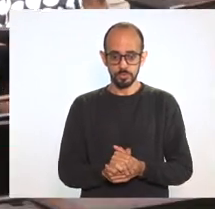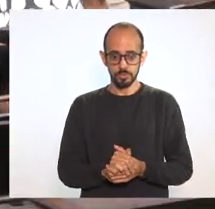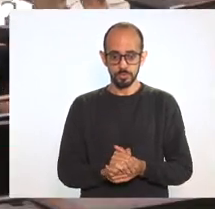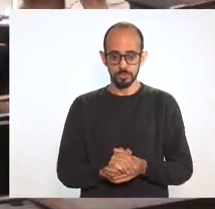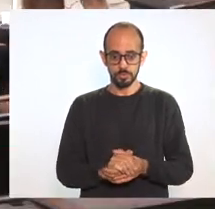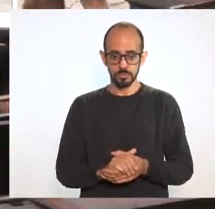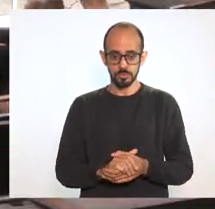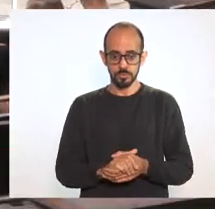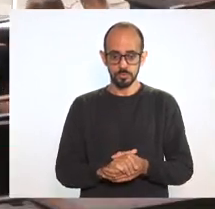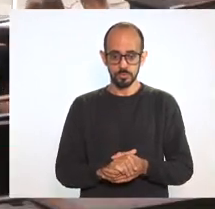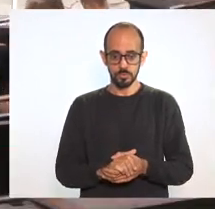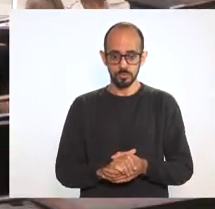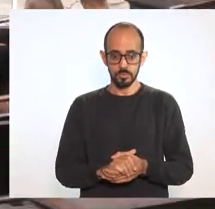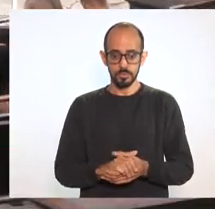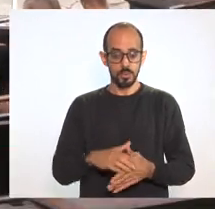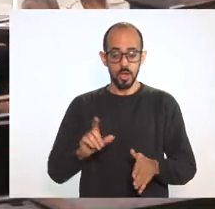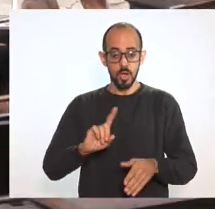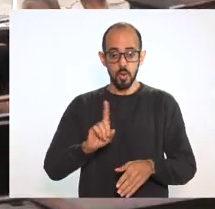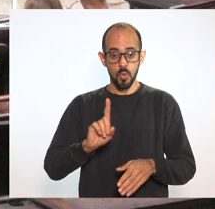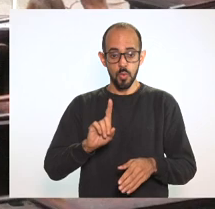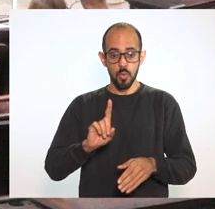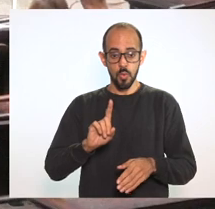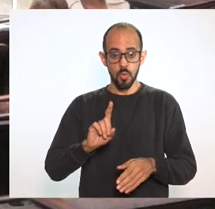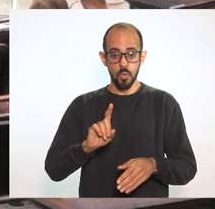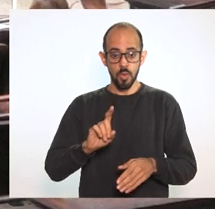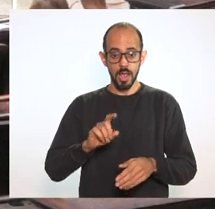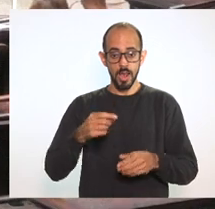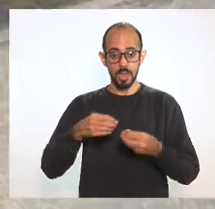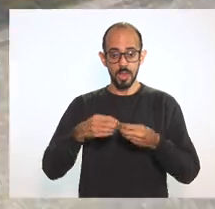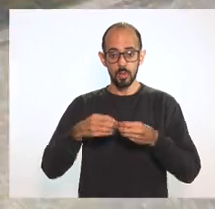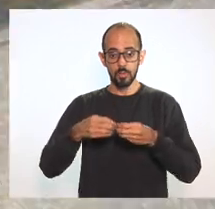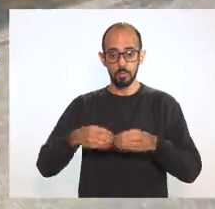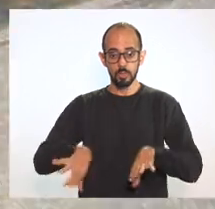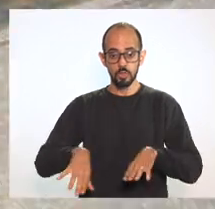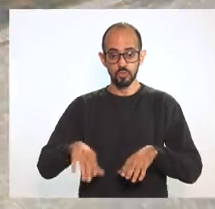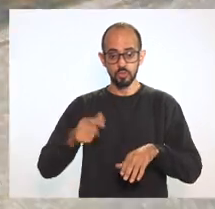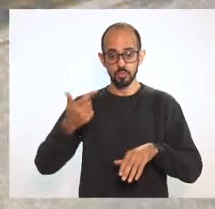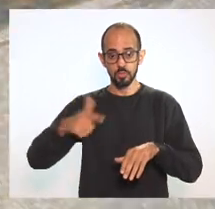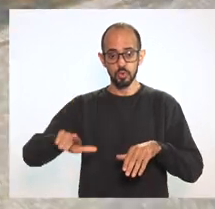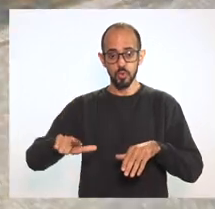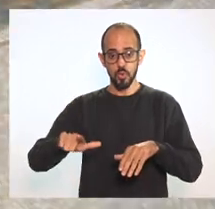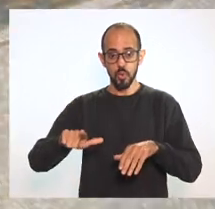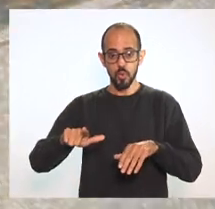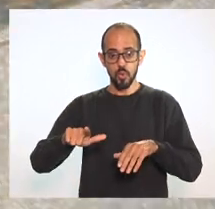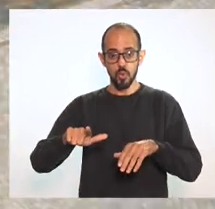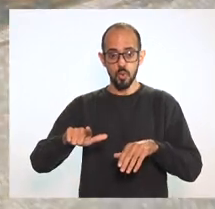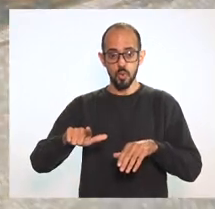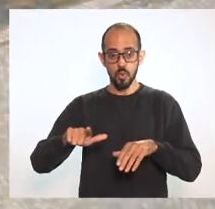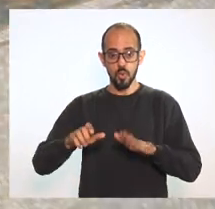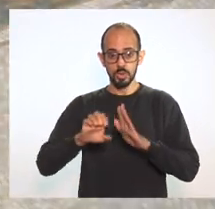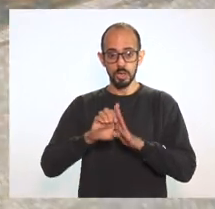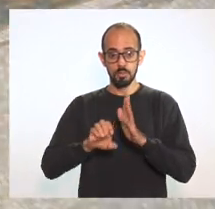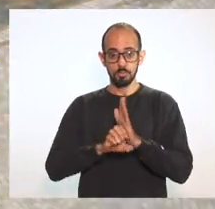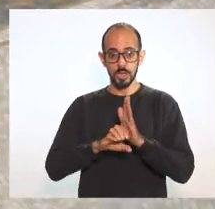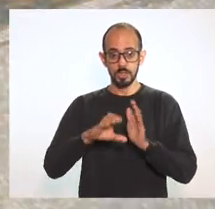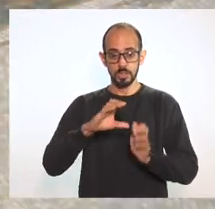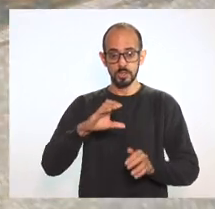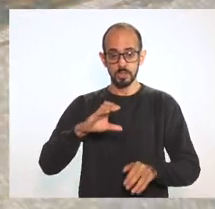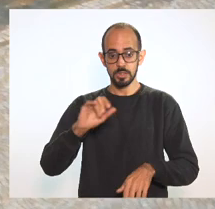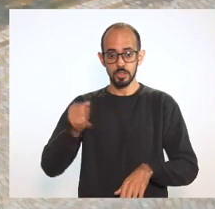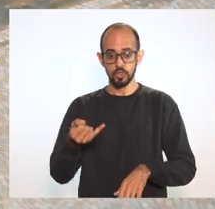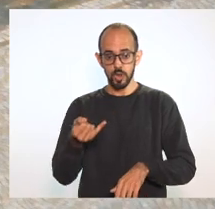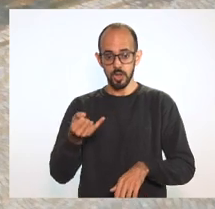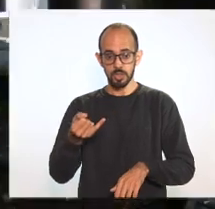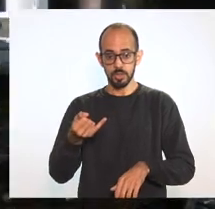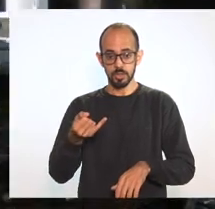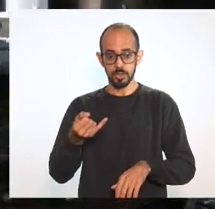O parecer não foi contrário, presidente. Ela está prejudicada por outra emenda igual da CCJ. Não foi o voto contrário.